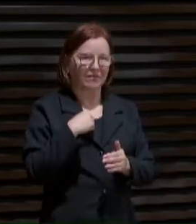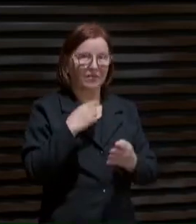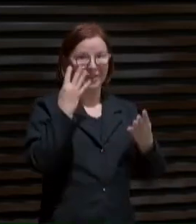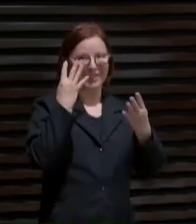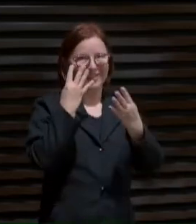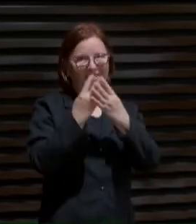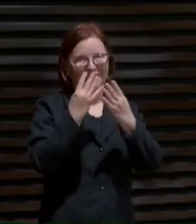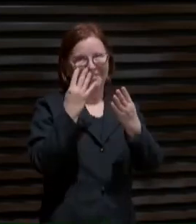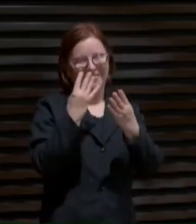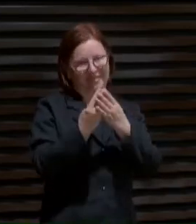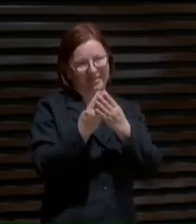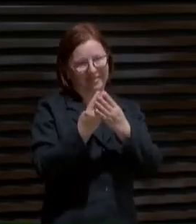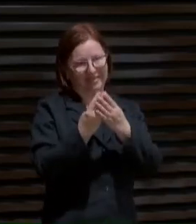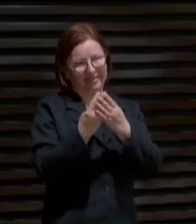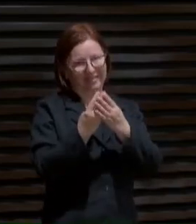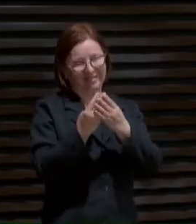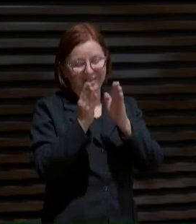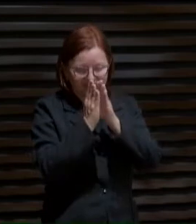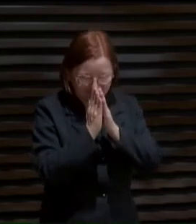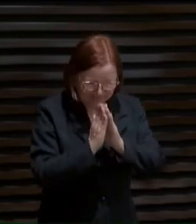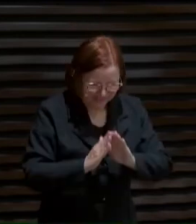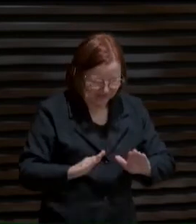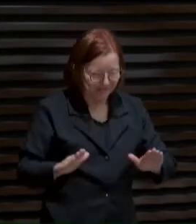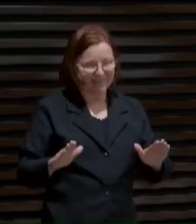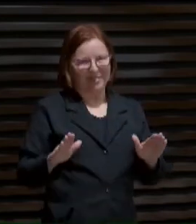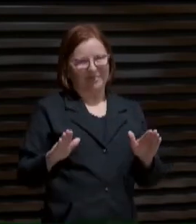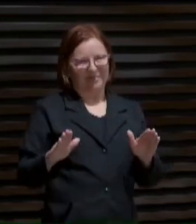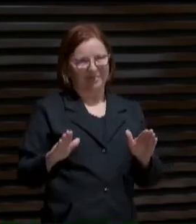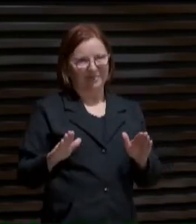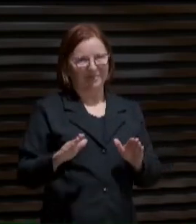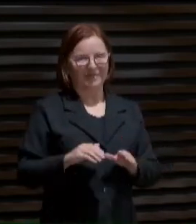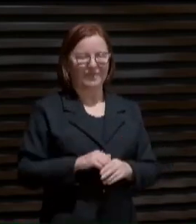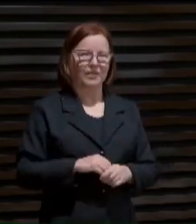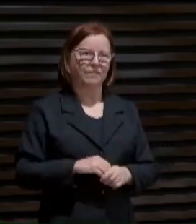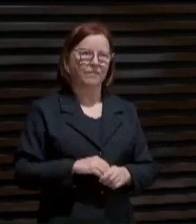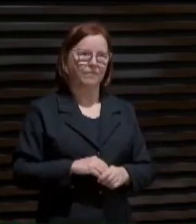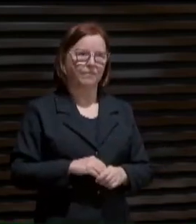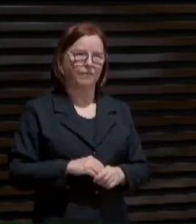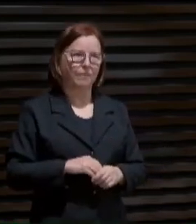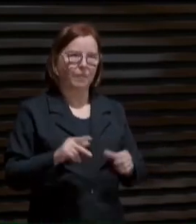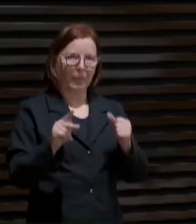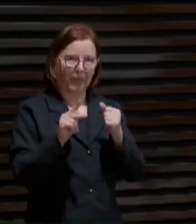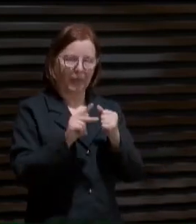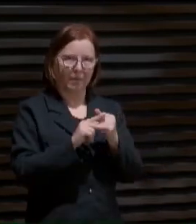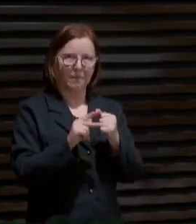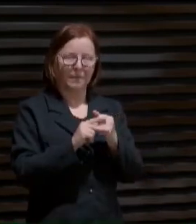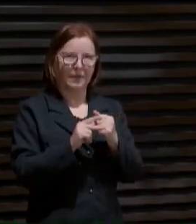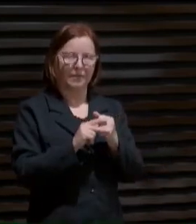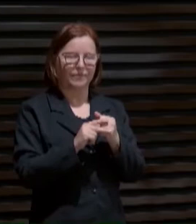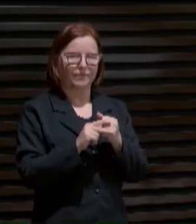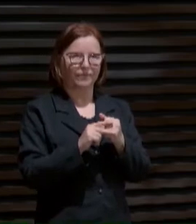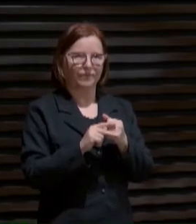confessado e tenho adorado e o apóstolo Pedro temos o texto de